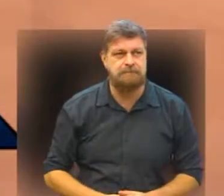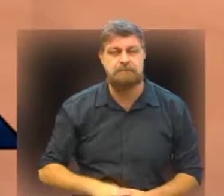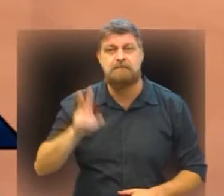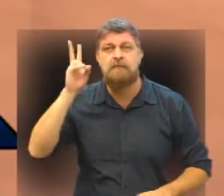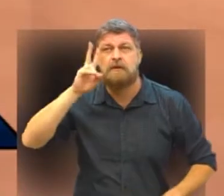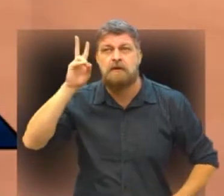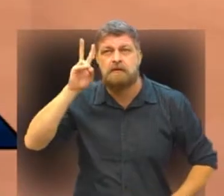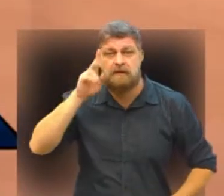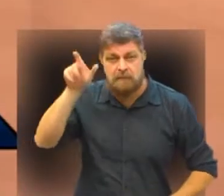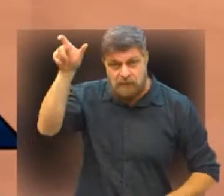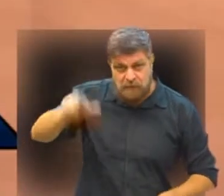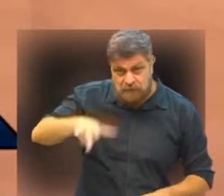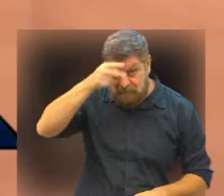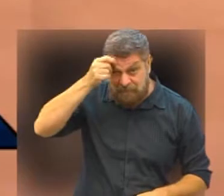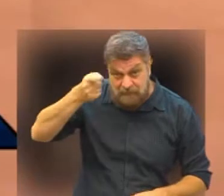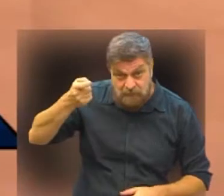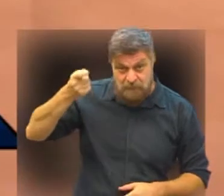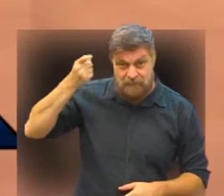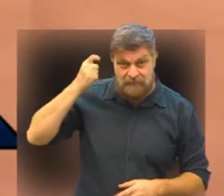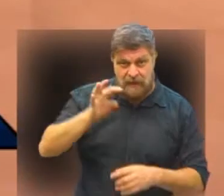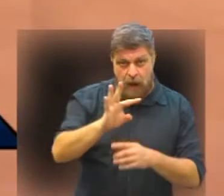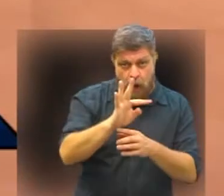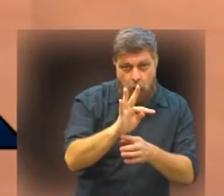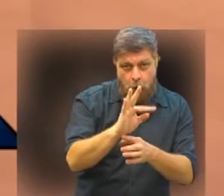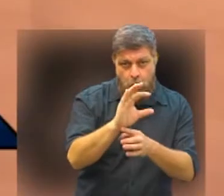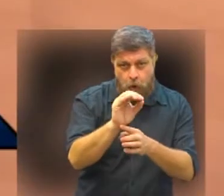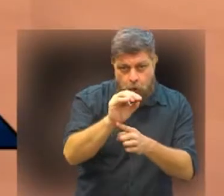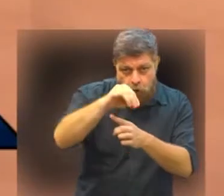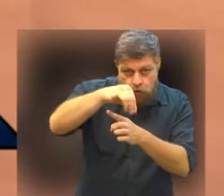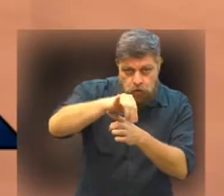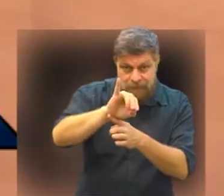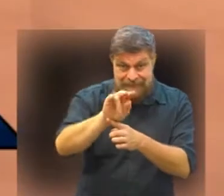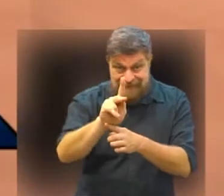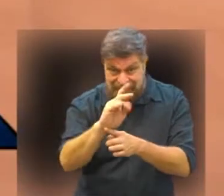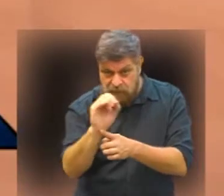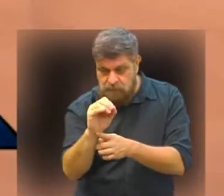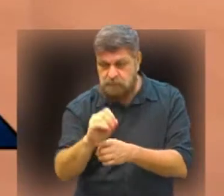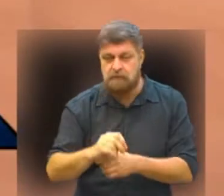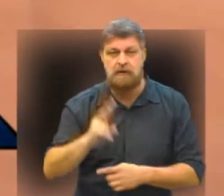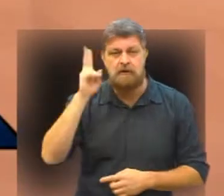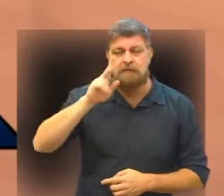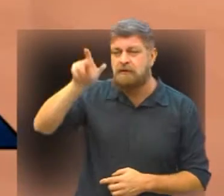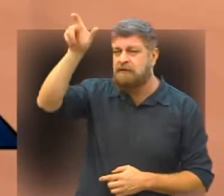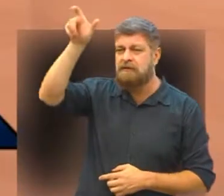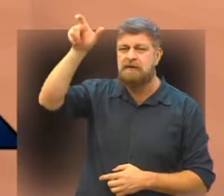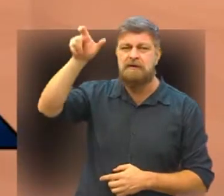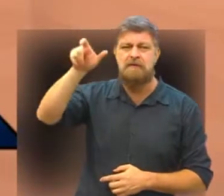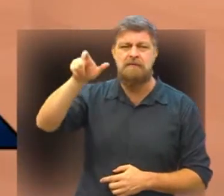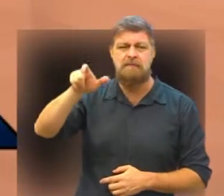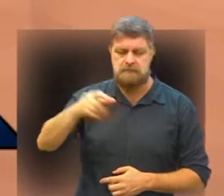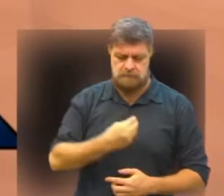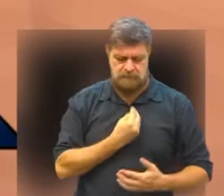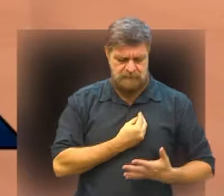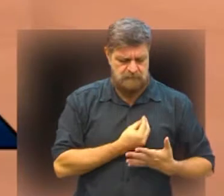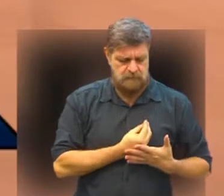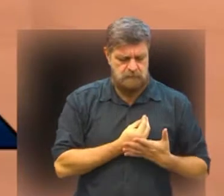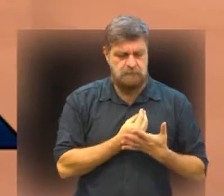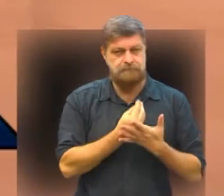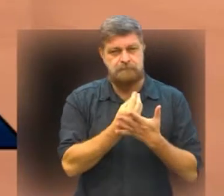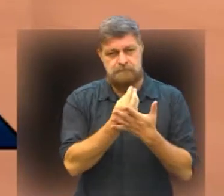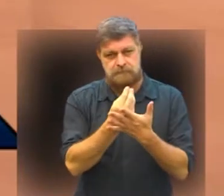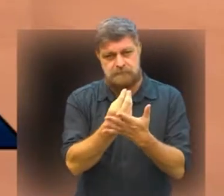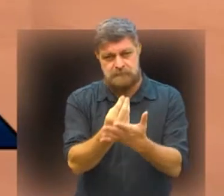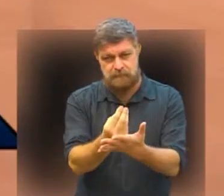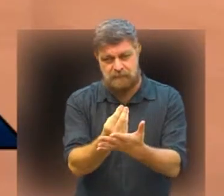cidade. Quando eu lembro do Toninho, primeiro que eu lembro é de uma pessoa abnegada, uma pessoa que dedicou a